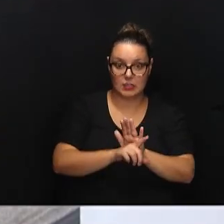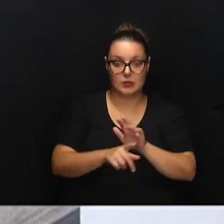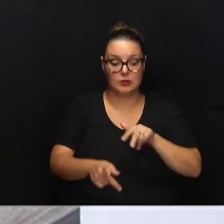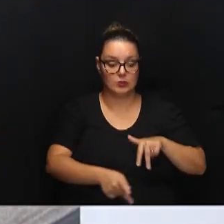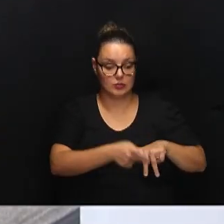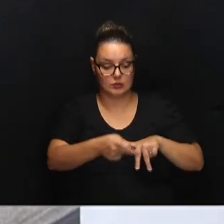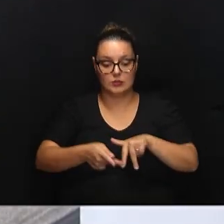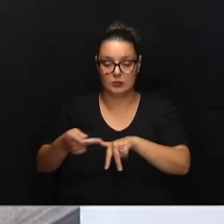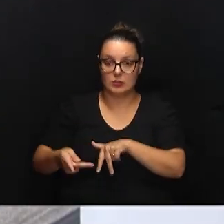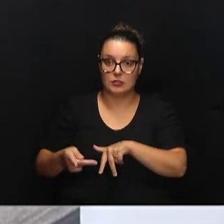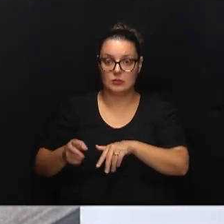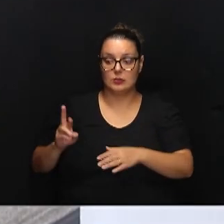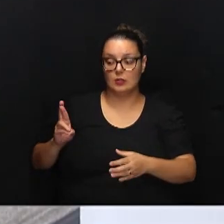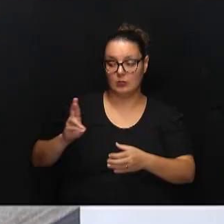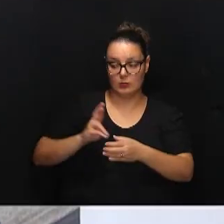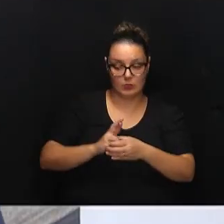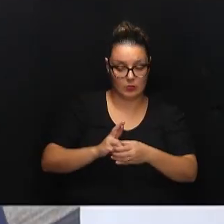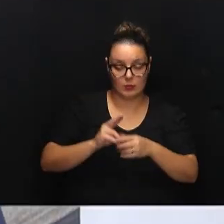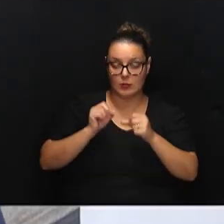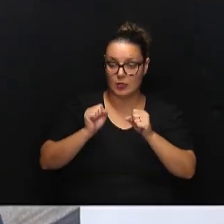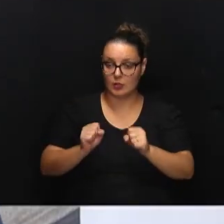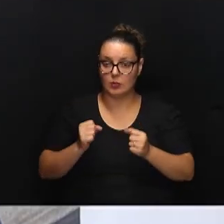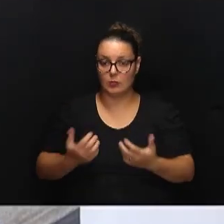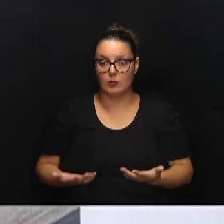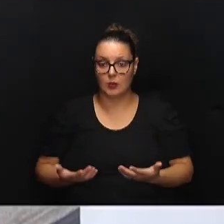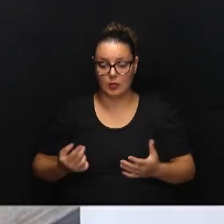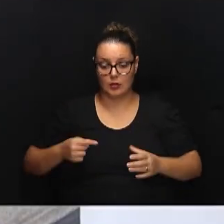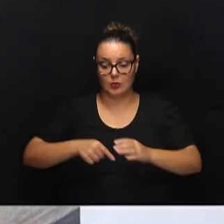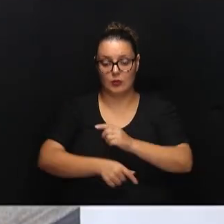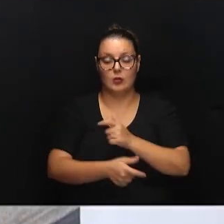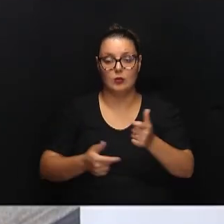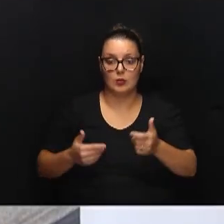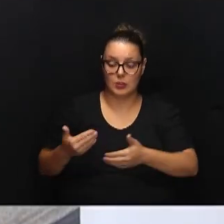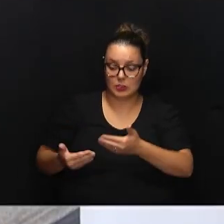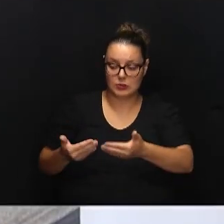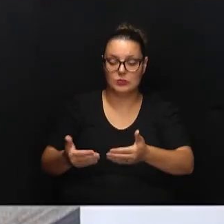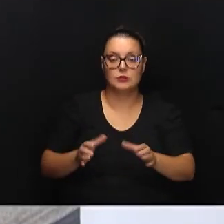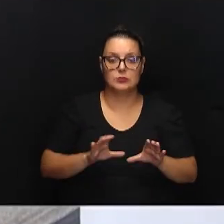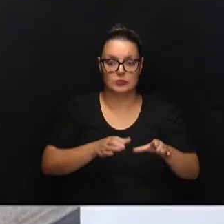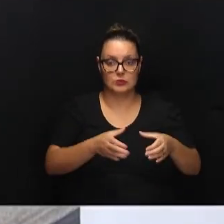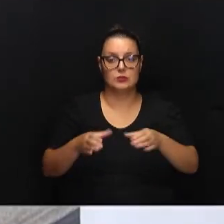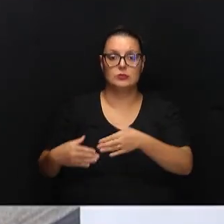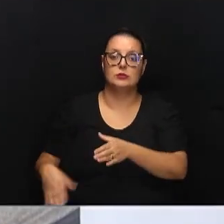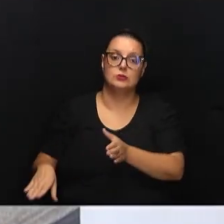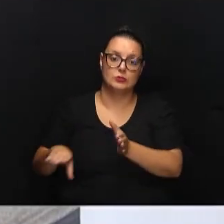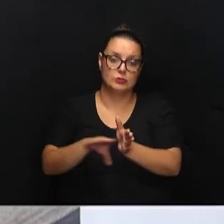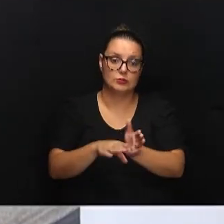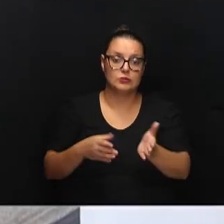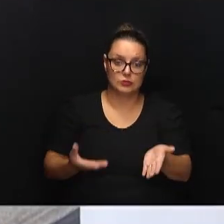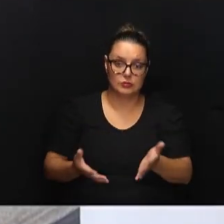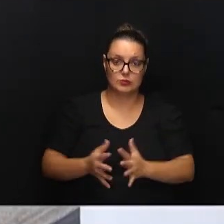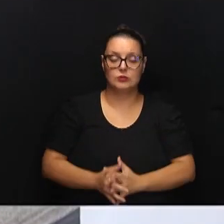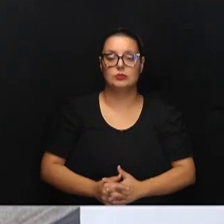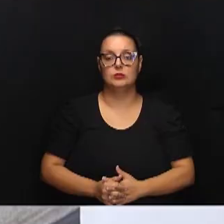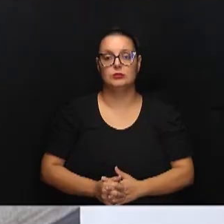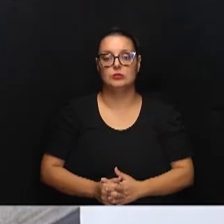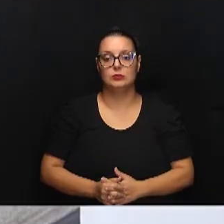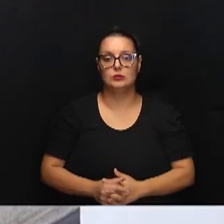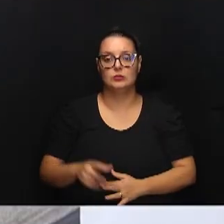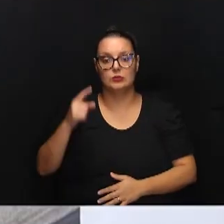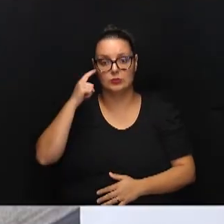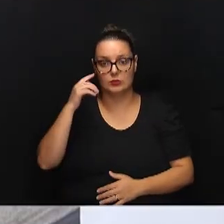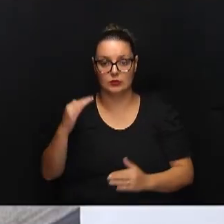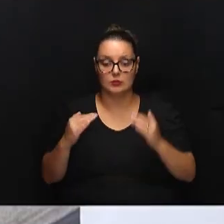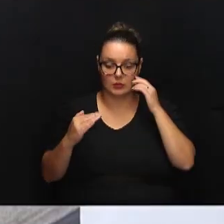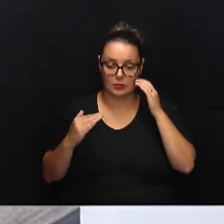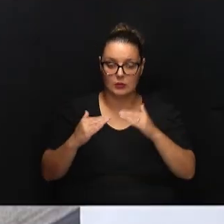da Procuradoria, para que ele possa avançar nas próximas comissões e chegar no plenário,